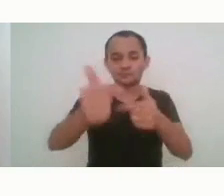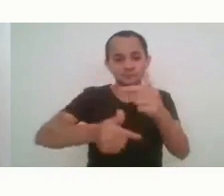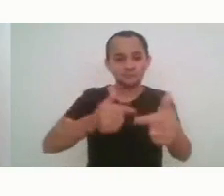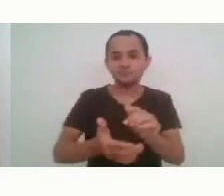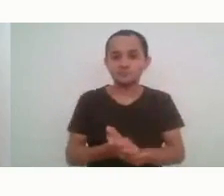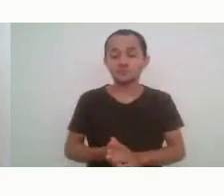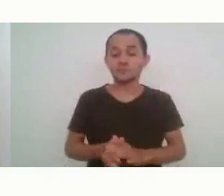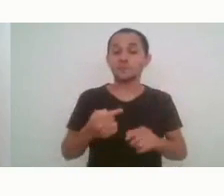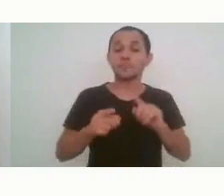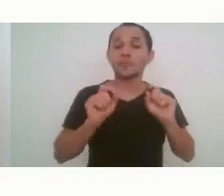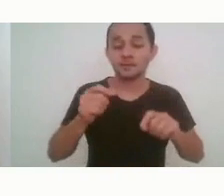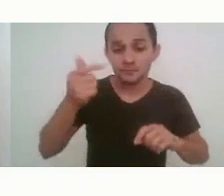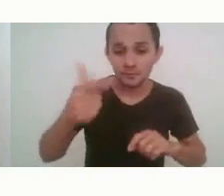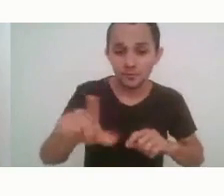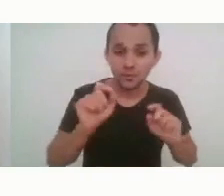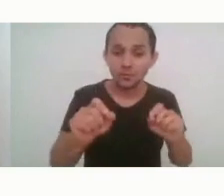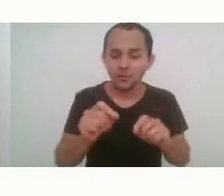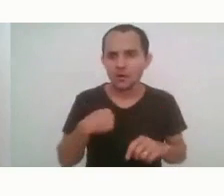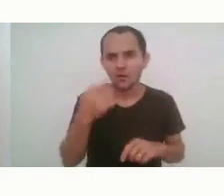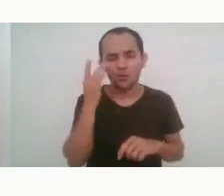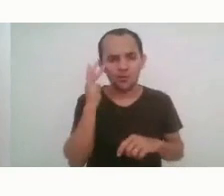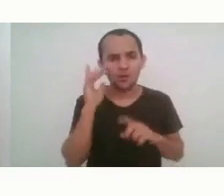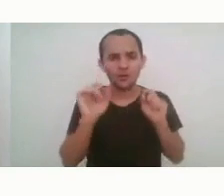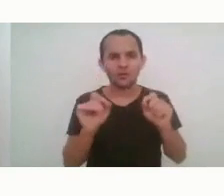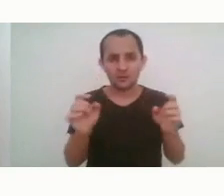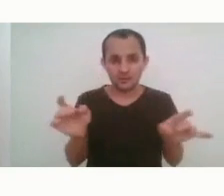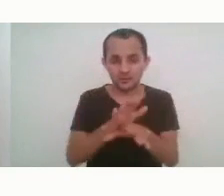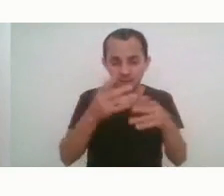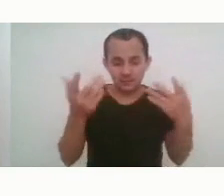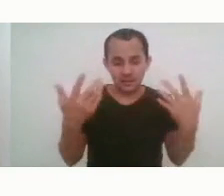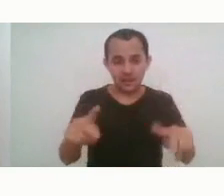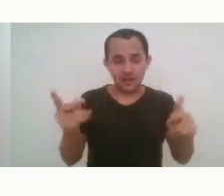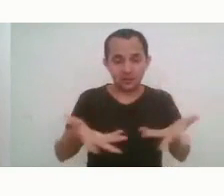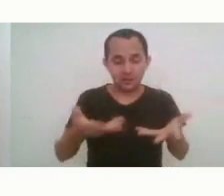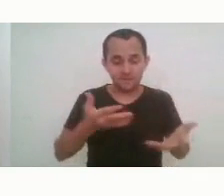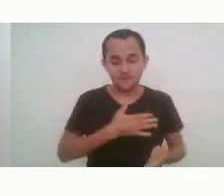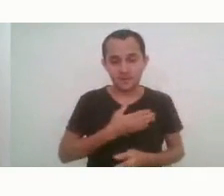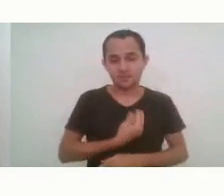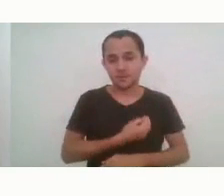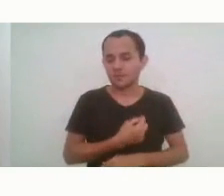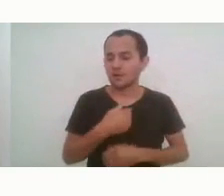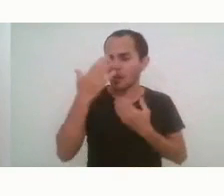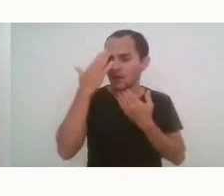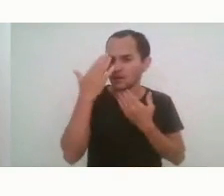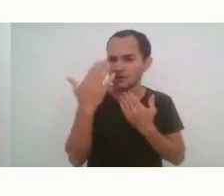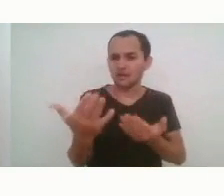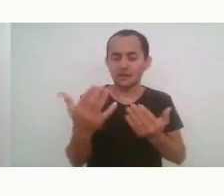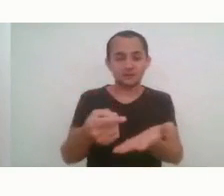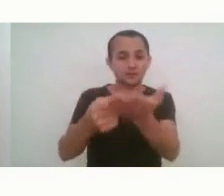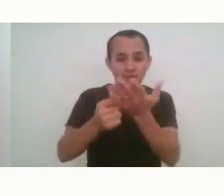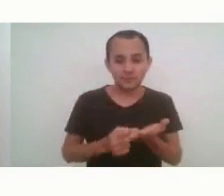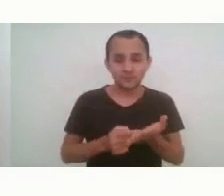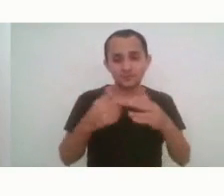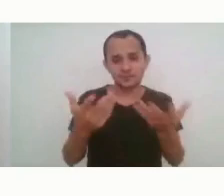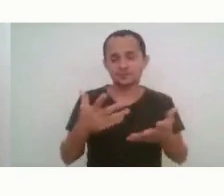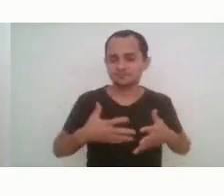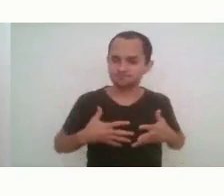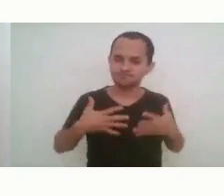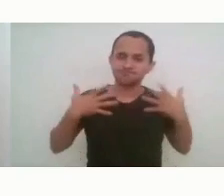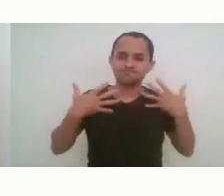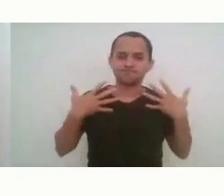Mais uma vez, Luiz, eu acho que terminando a minha participação, agradeço o seu convite e para mim foi uma satisfação muito